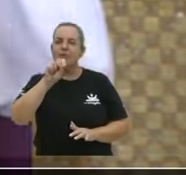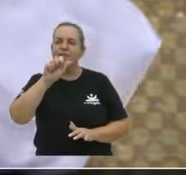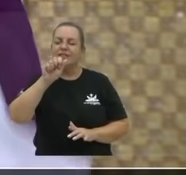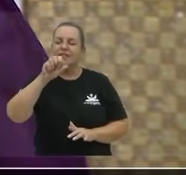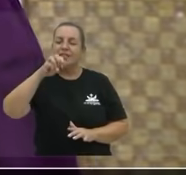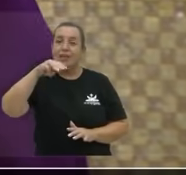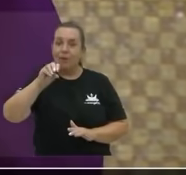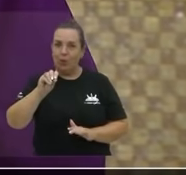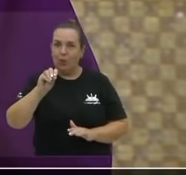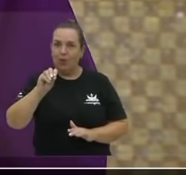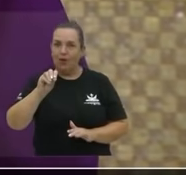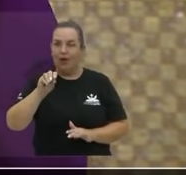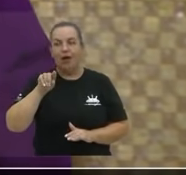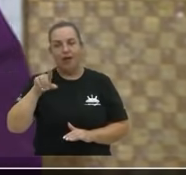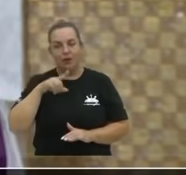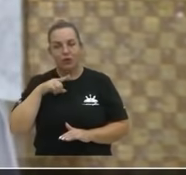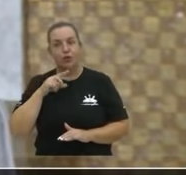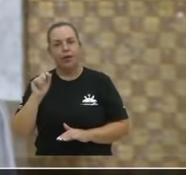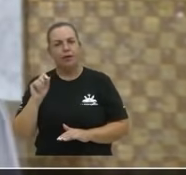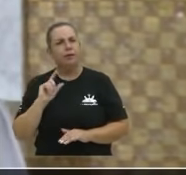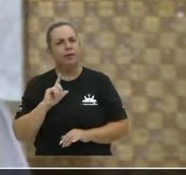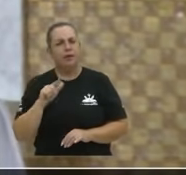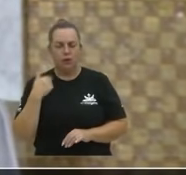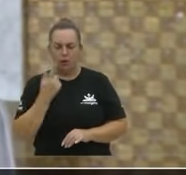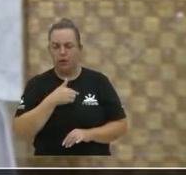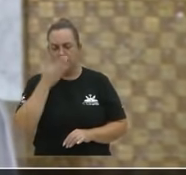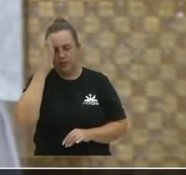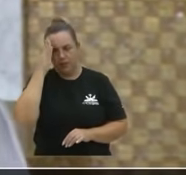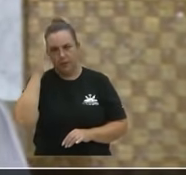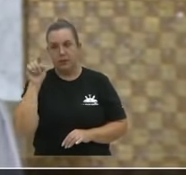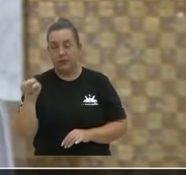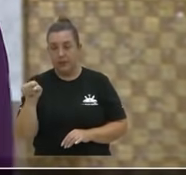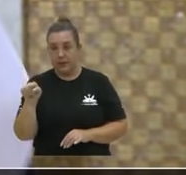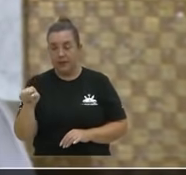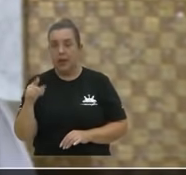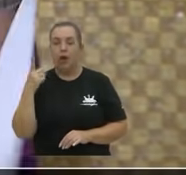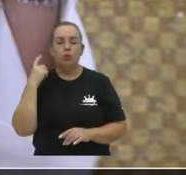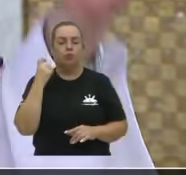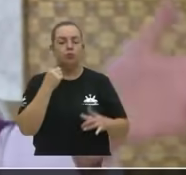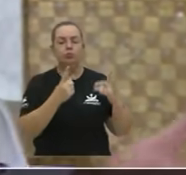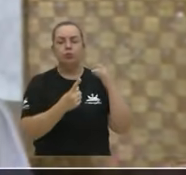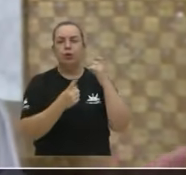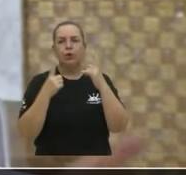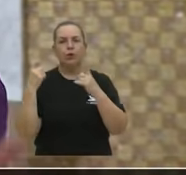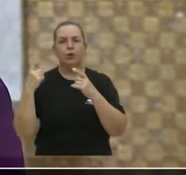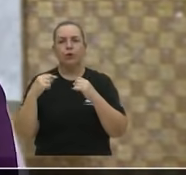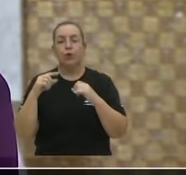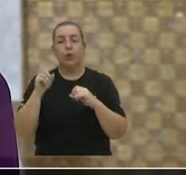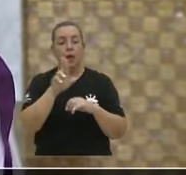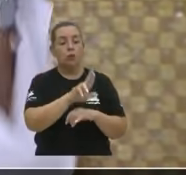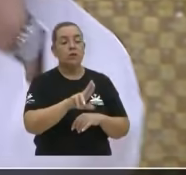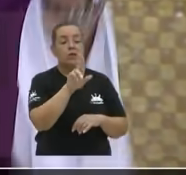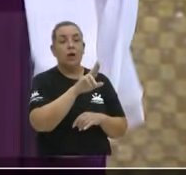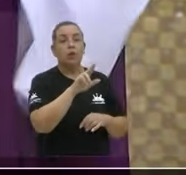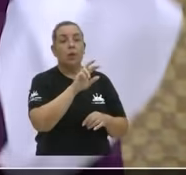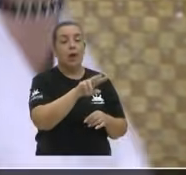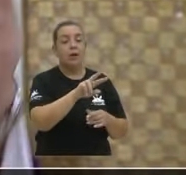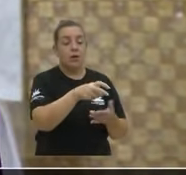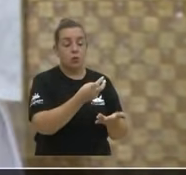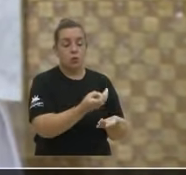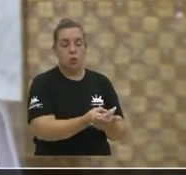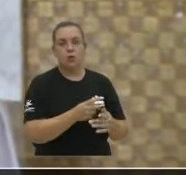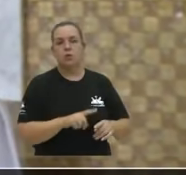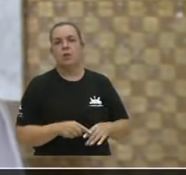ela tinha lá, sabemos que o nardo era um perfume usado, sim, para os mortos, mas também se